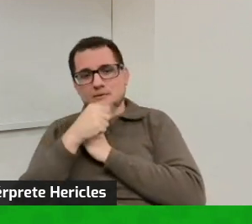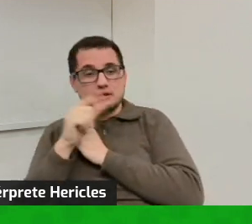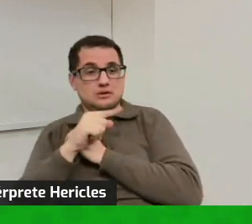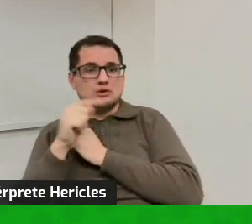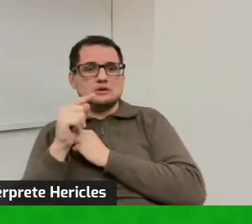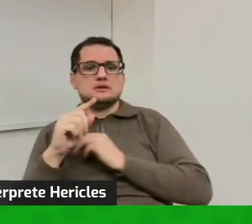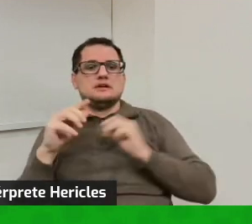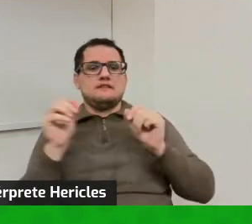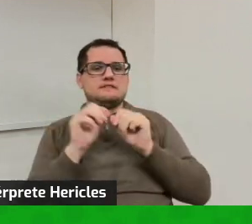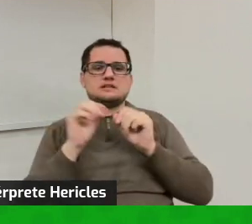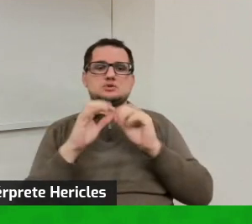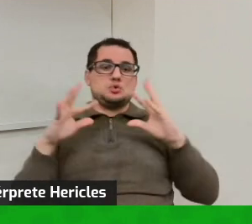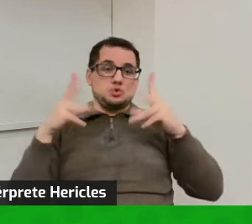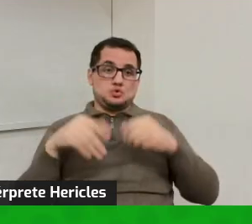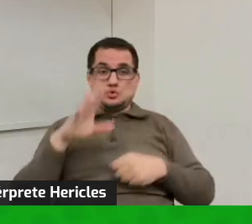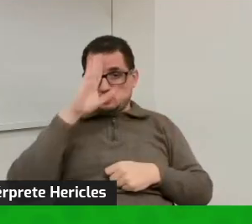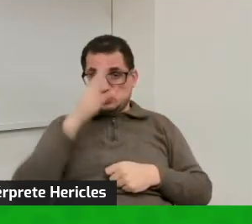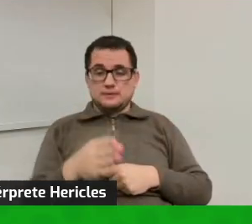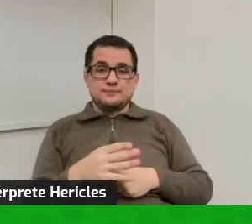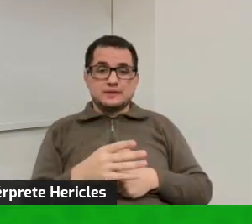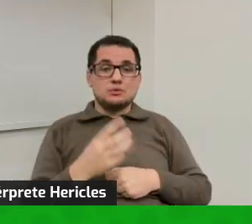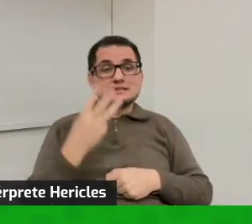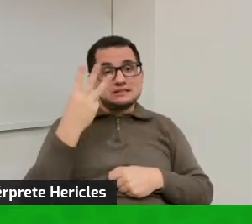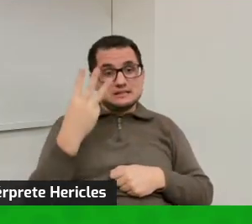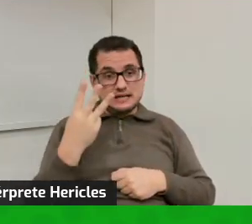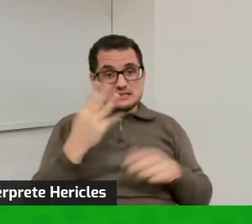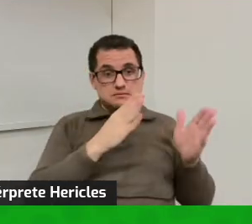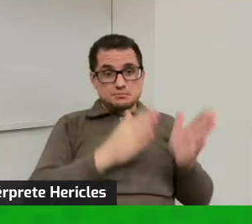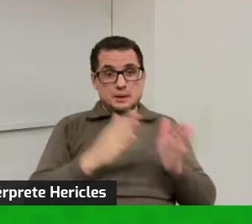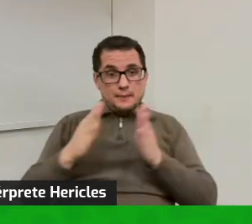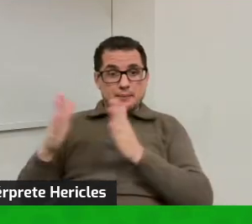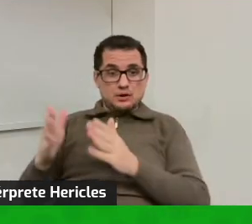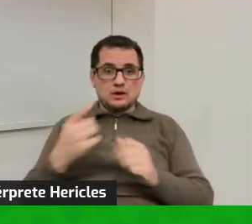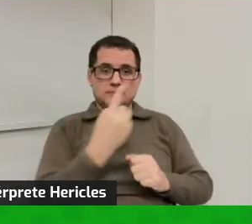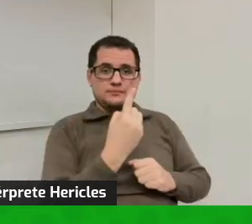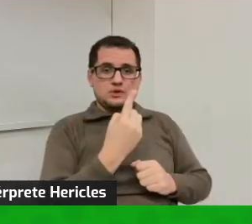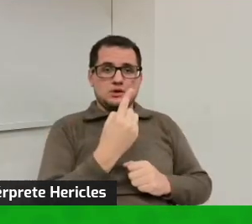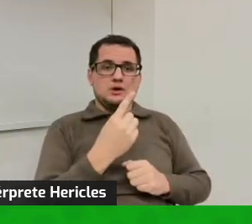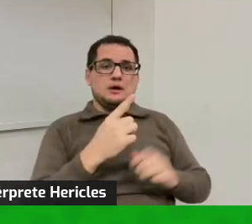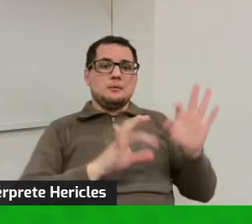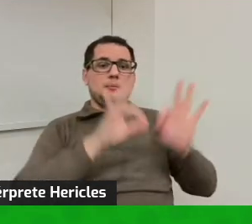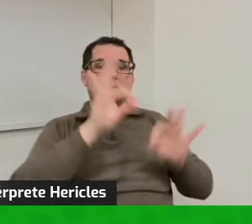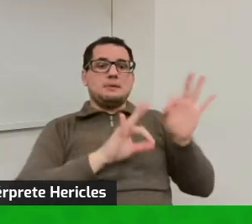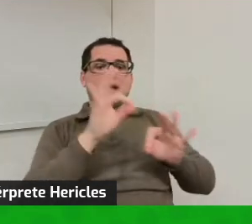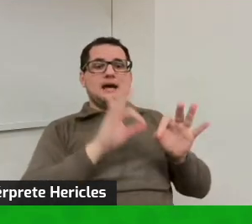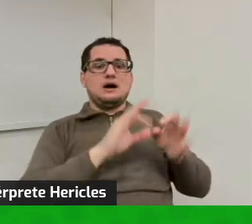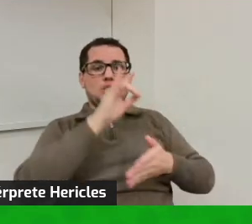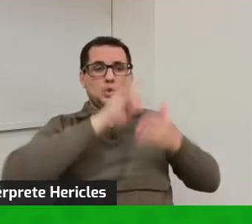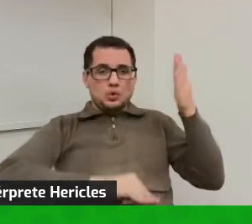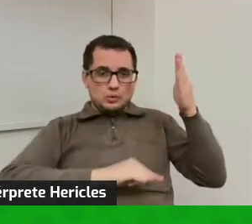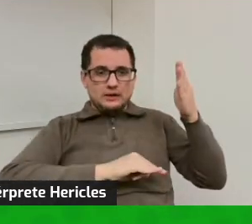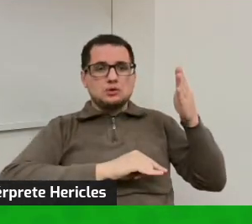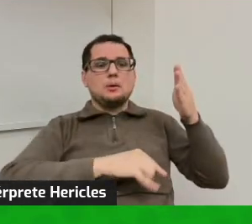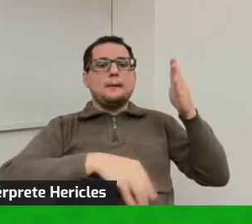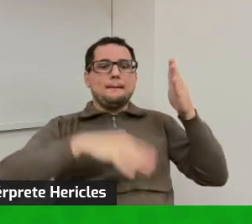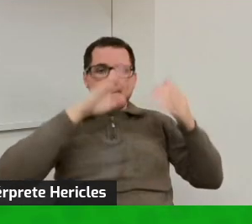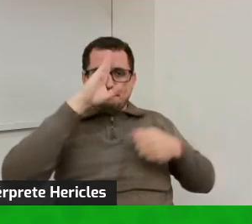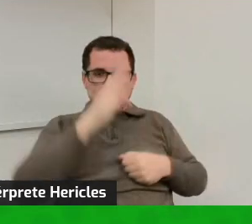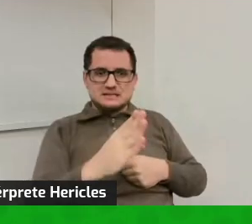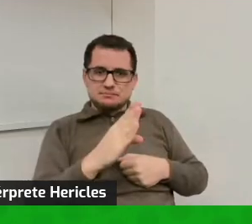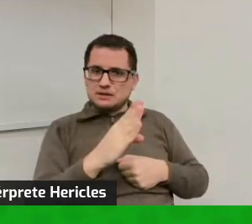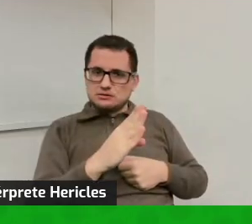E em 3 passos, basicamente, ela seria um documento principal, que é onde fica a carta com texto, igual para todo